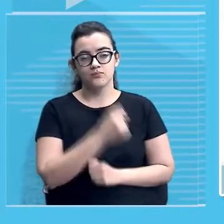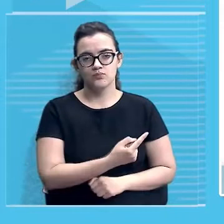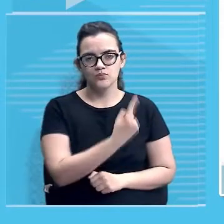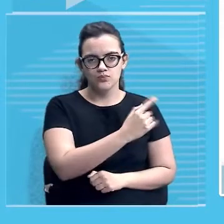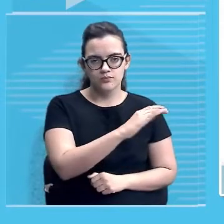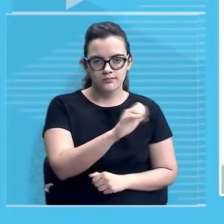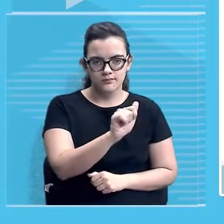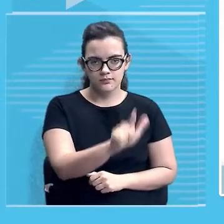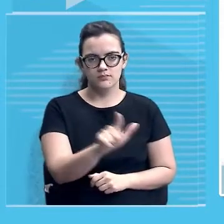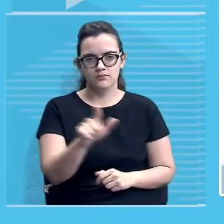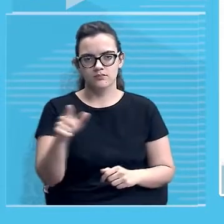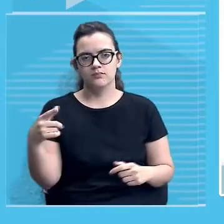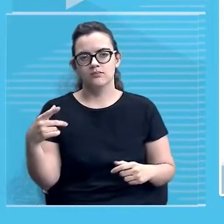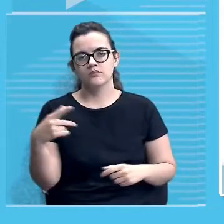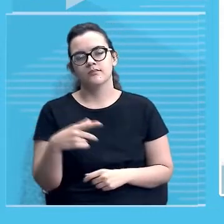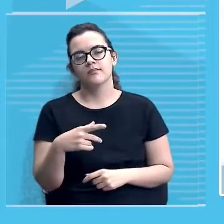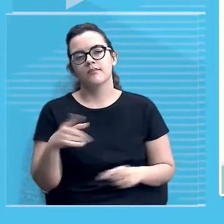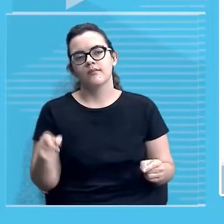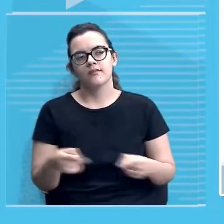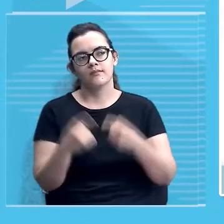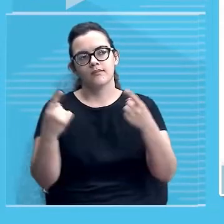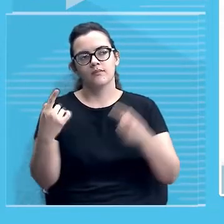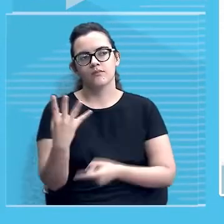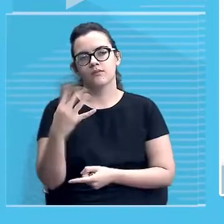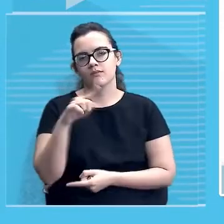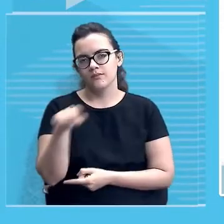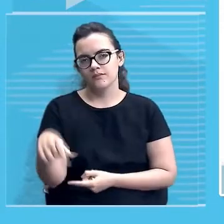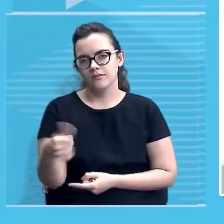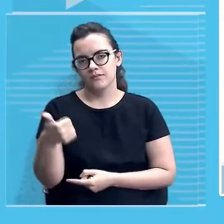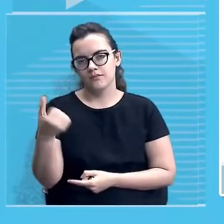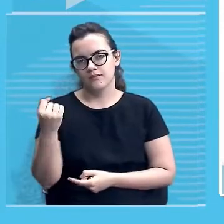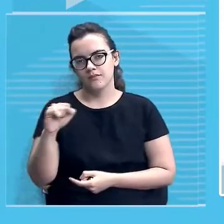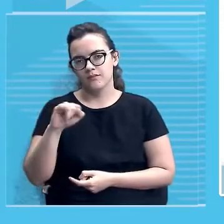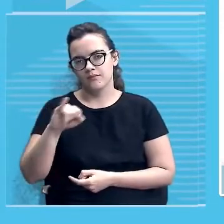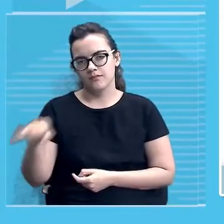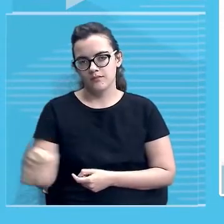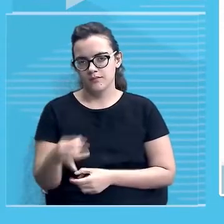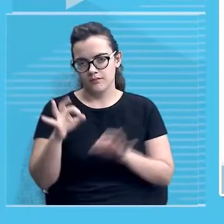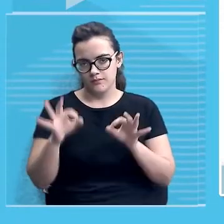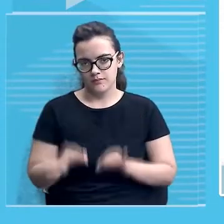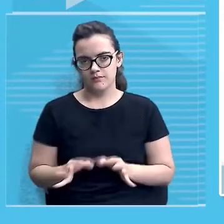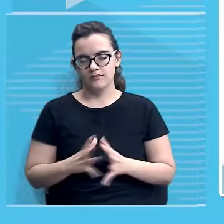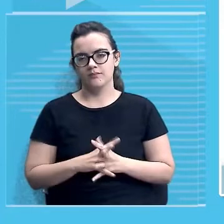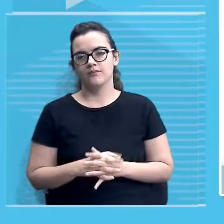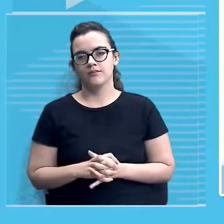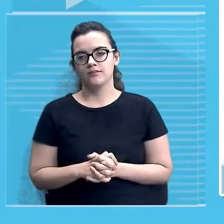é igual a 4,18 joules. Beleza?